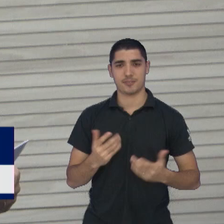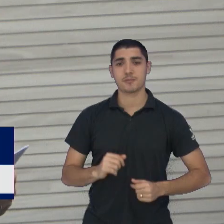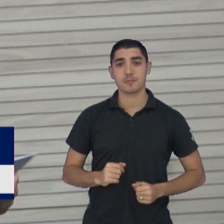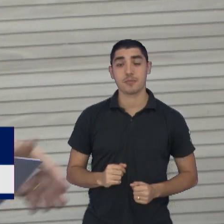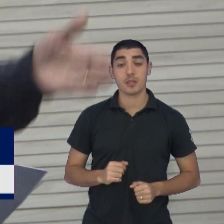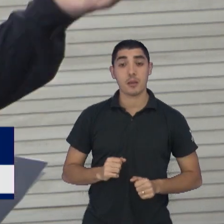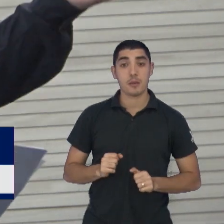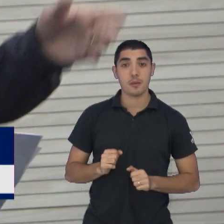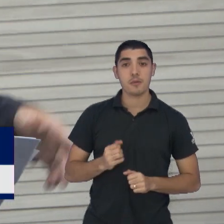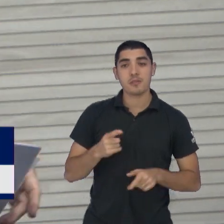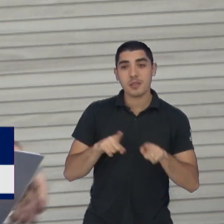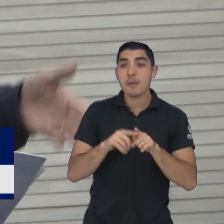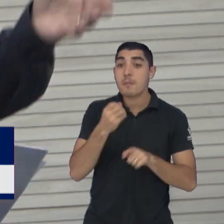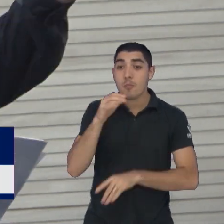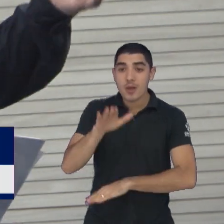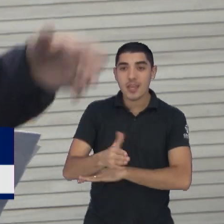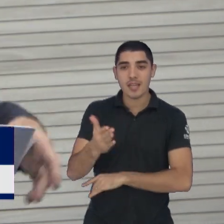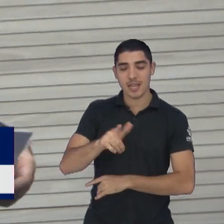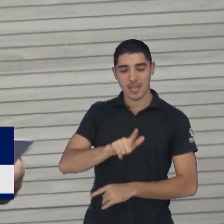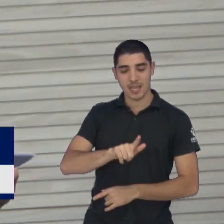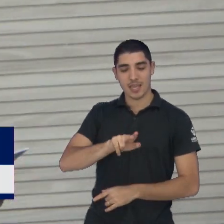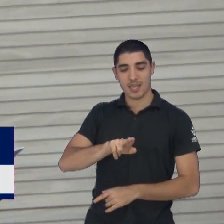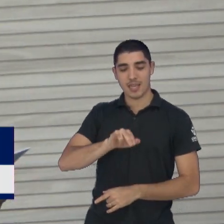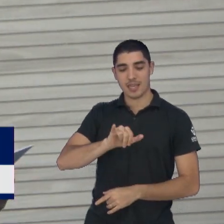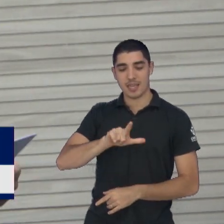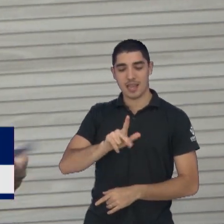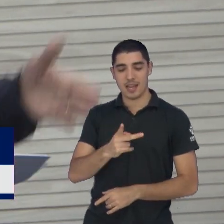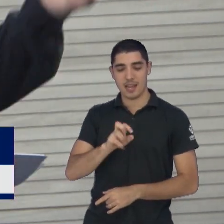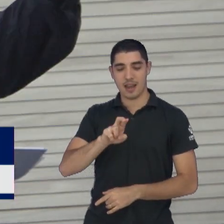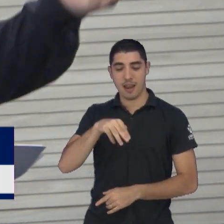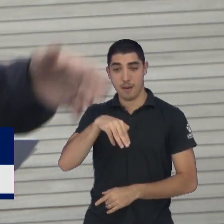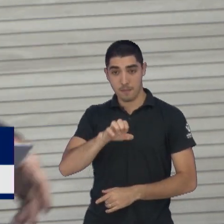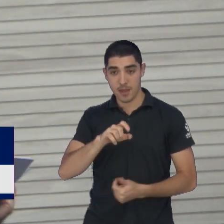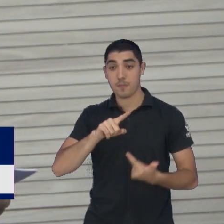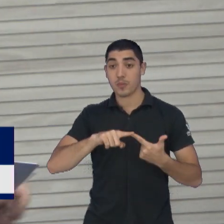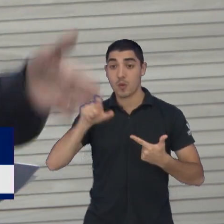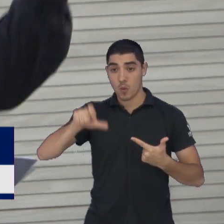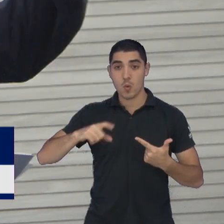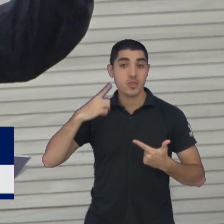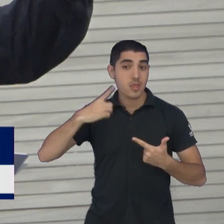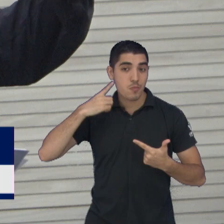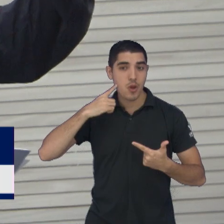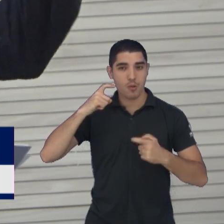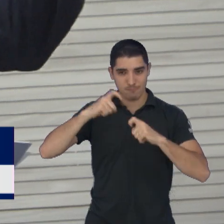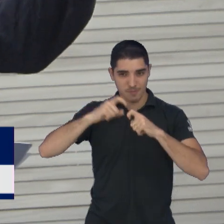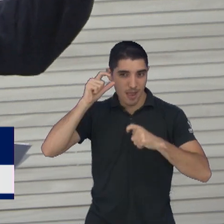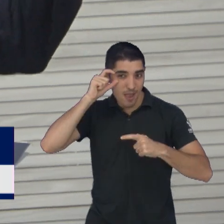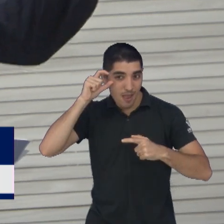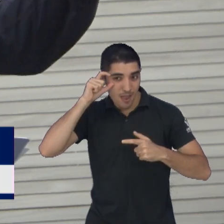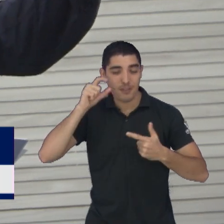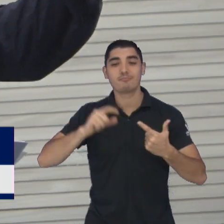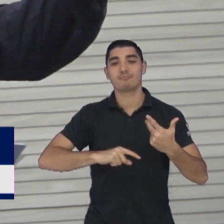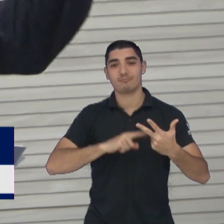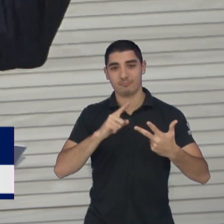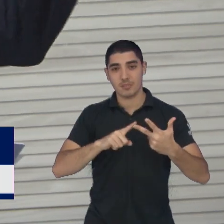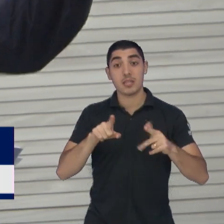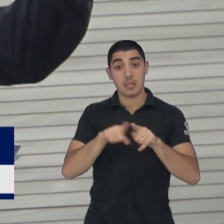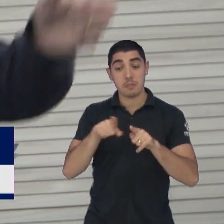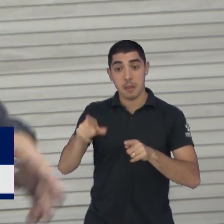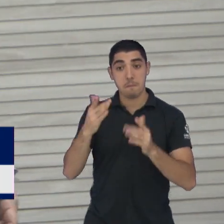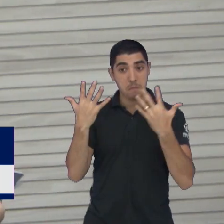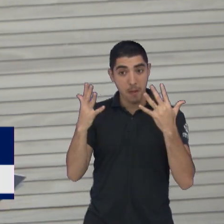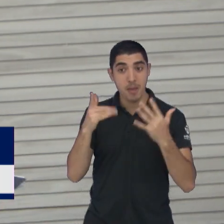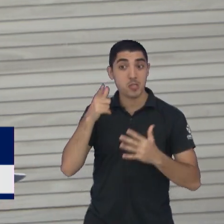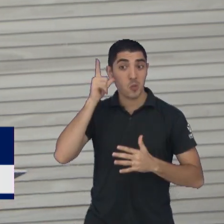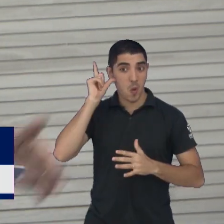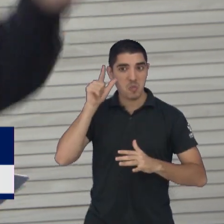um boa tarde aí para o Guilherme, para o doutor Elton, esteve lá com a gente, o nosso deputado. Parabéns ontem pelo lançamento da tua campanha. Deus